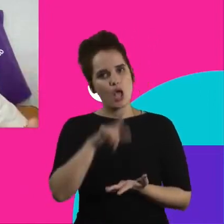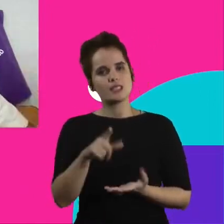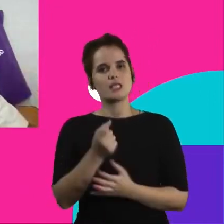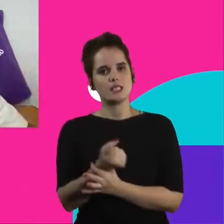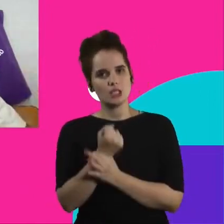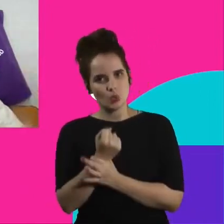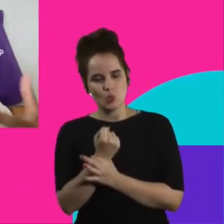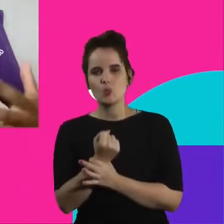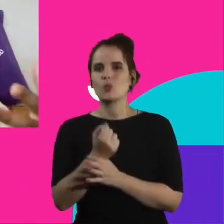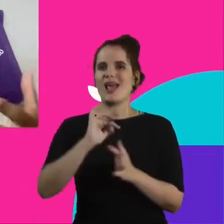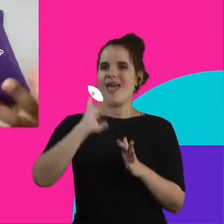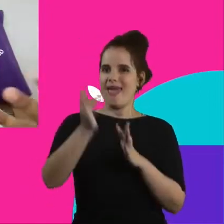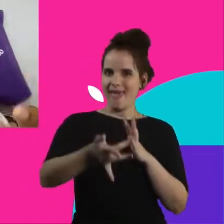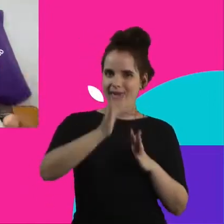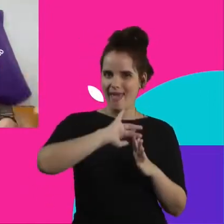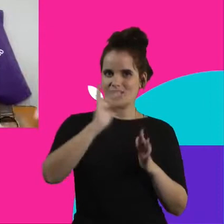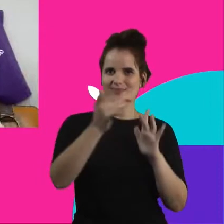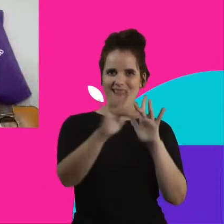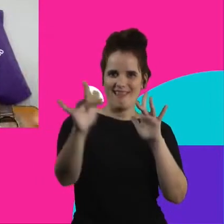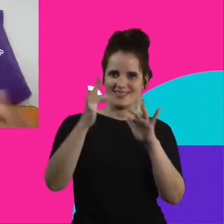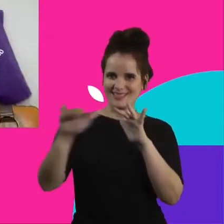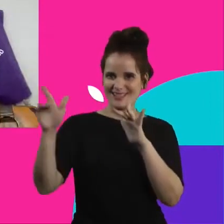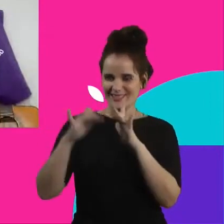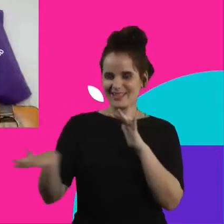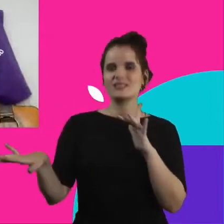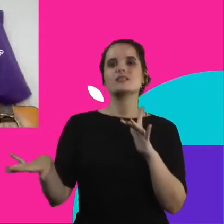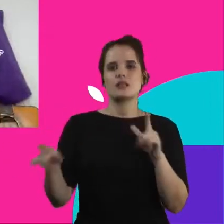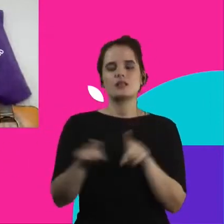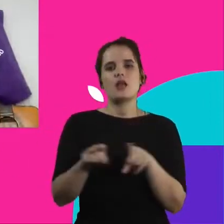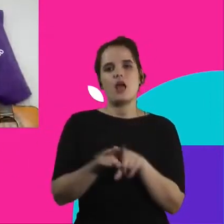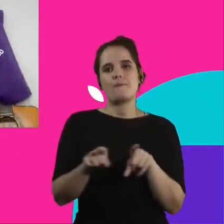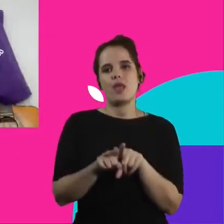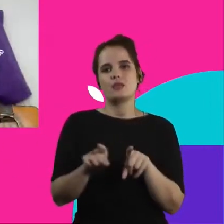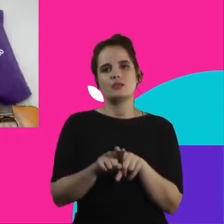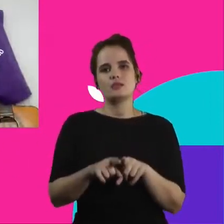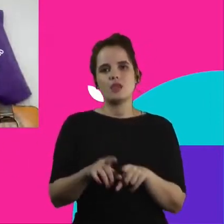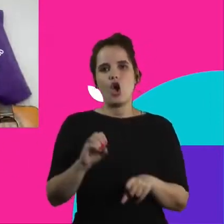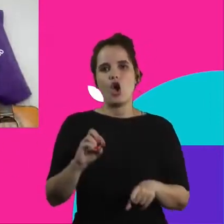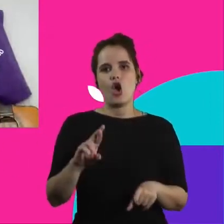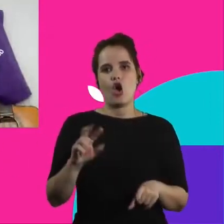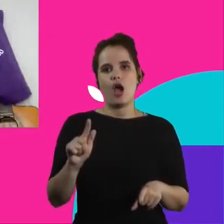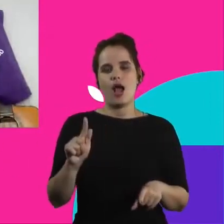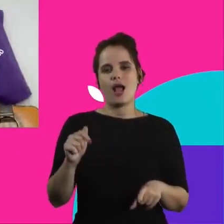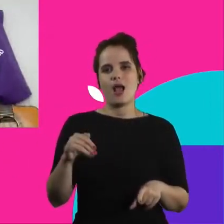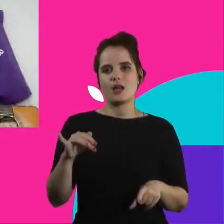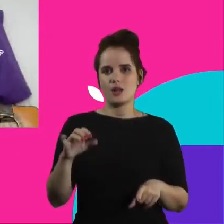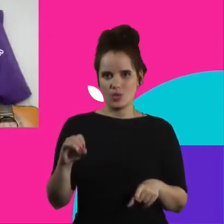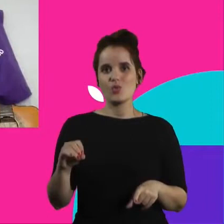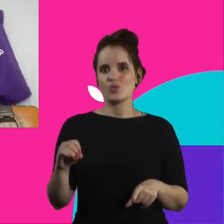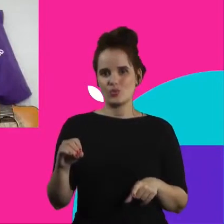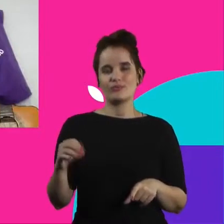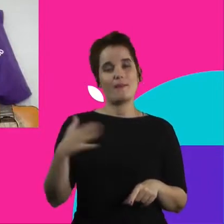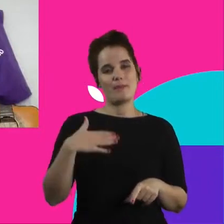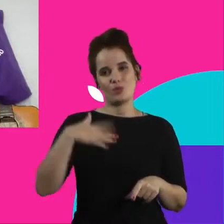o poder das redes, escalável e poderia até orgânico, né, por que não? Existe uma tecnologia que faz muito parte do meu